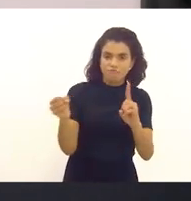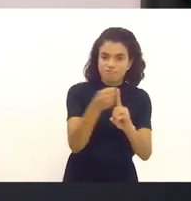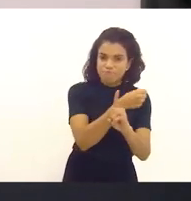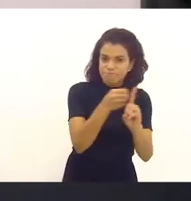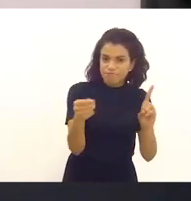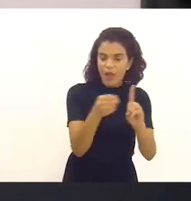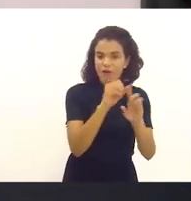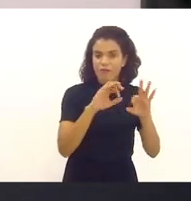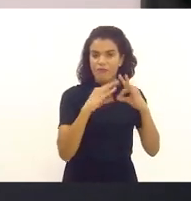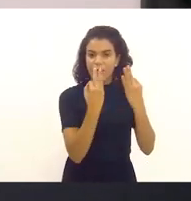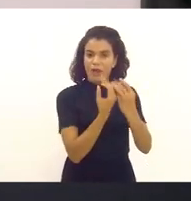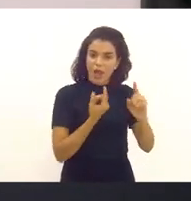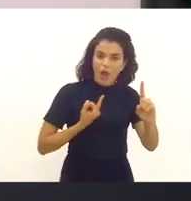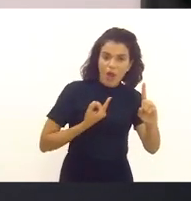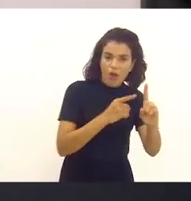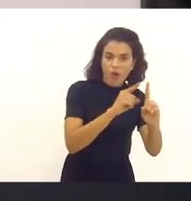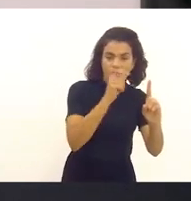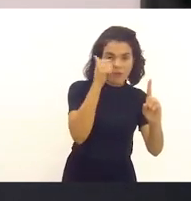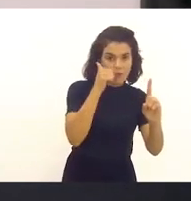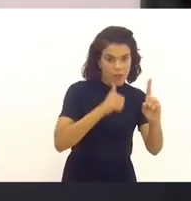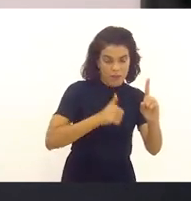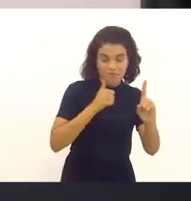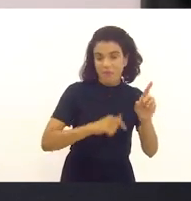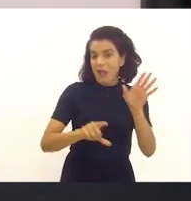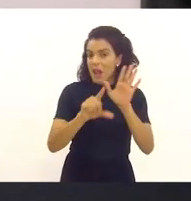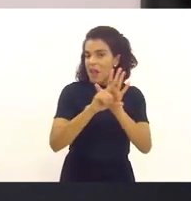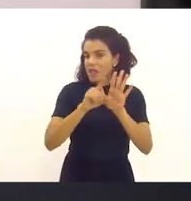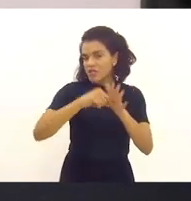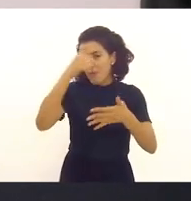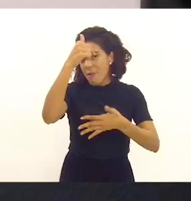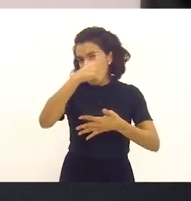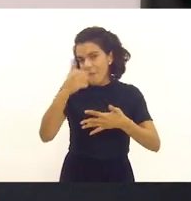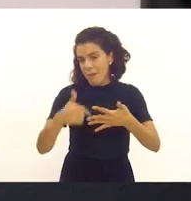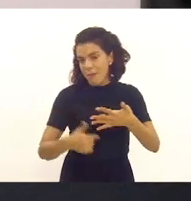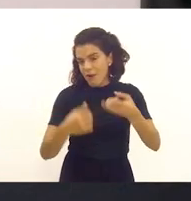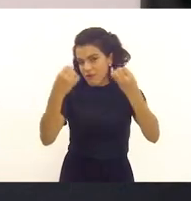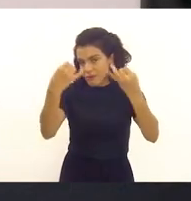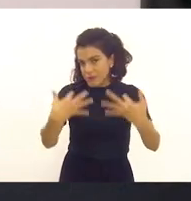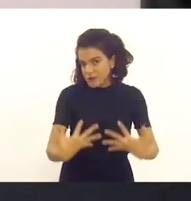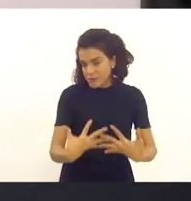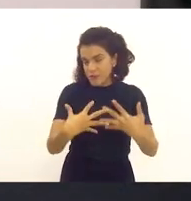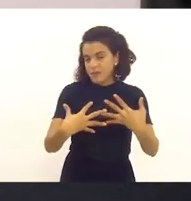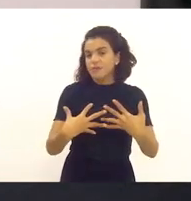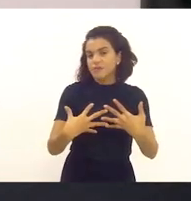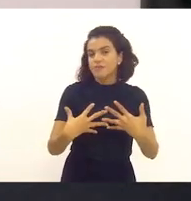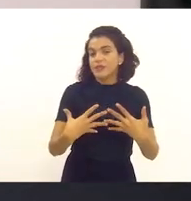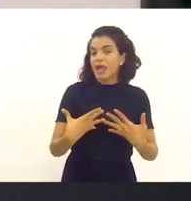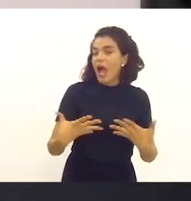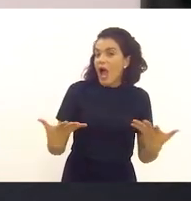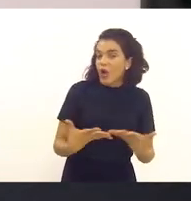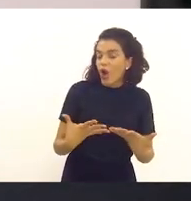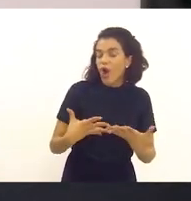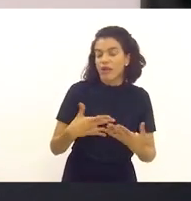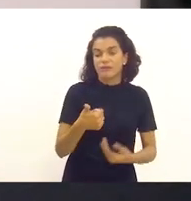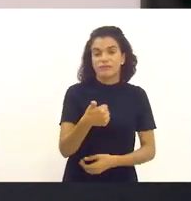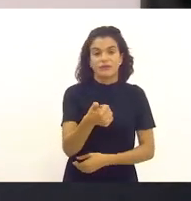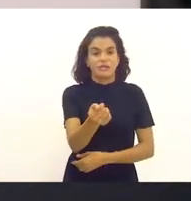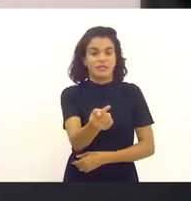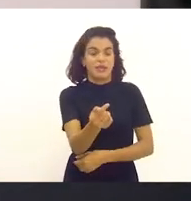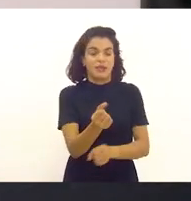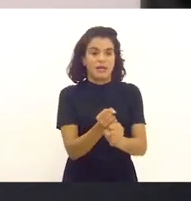familiar contra a mulher a lei já foi dito mais uma vez também completando agora 17 anos em